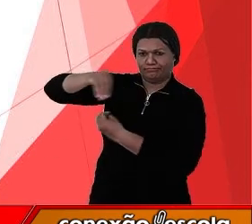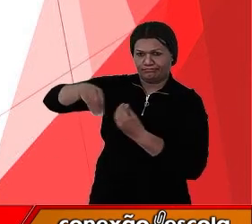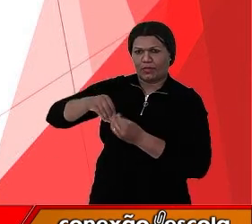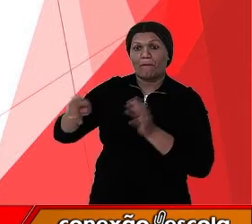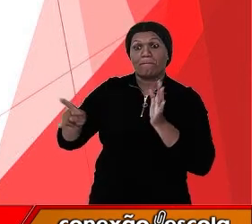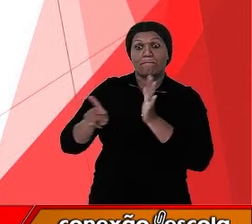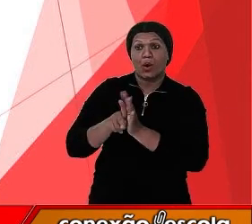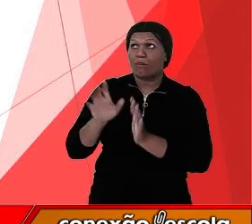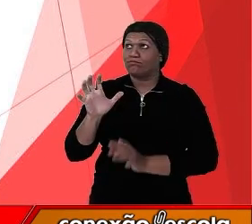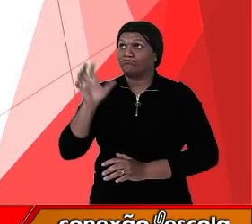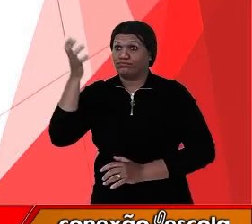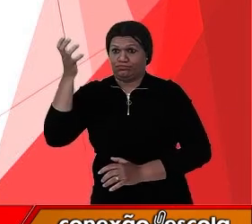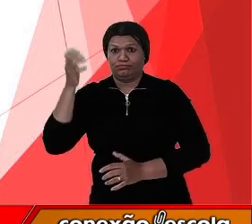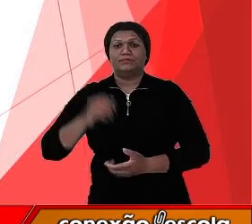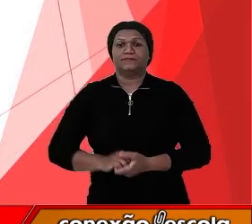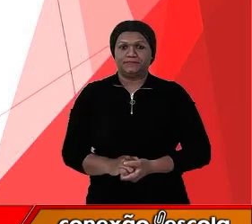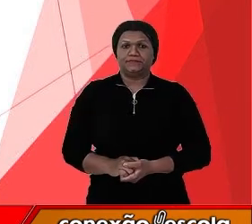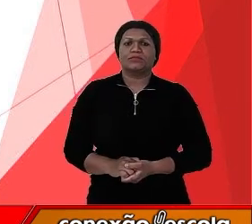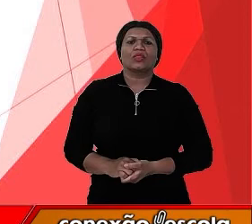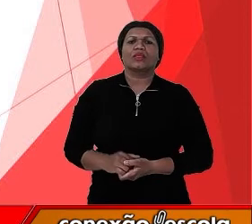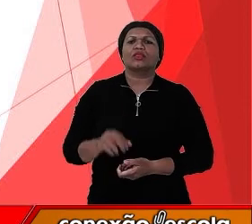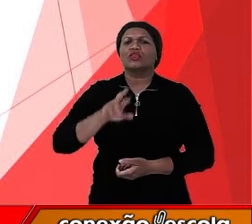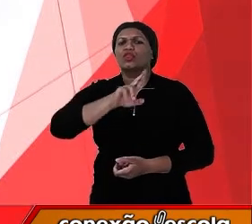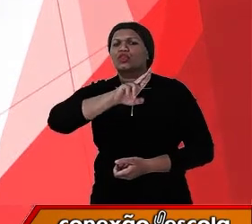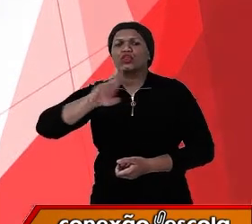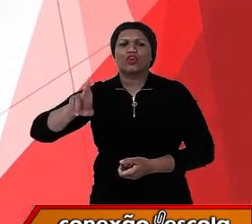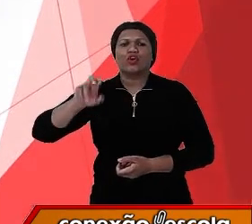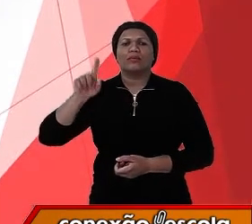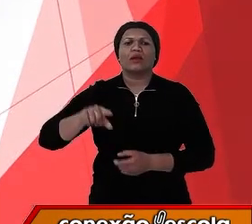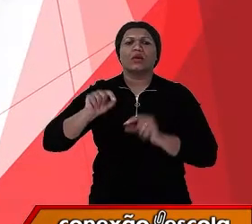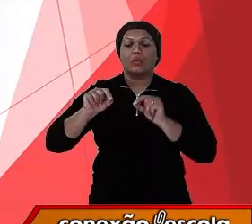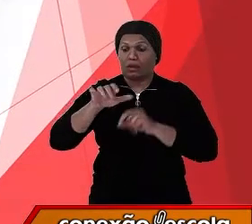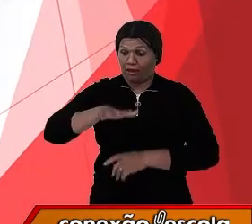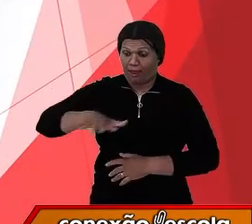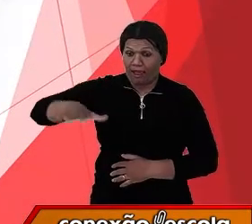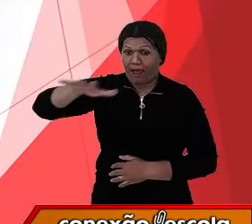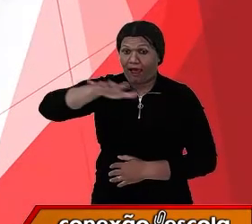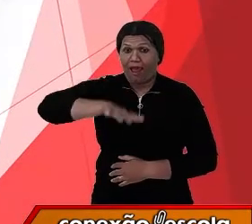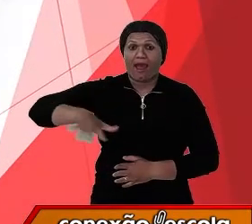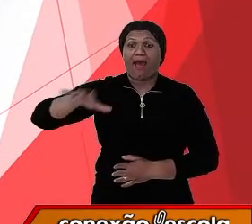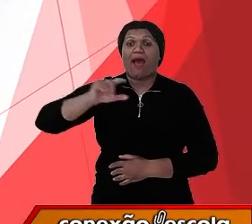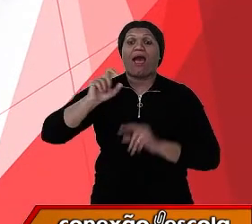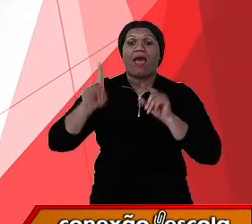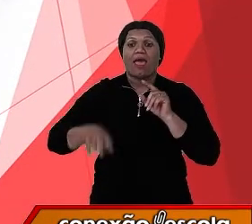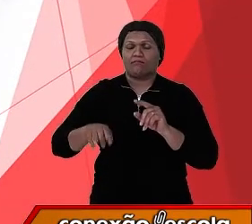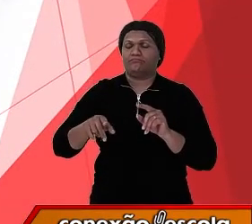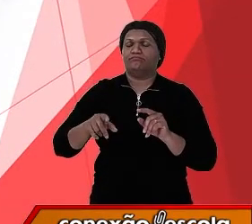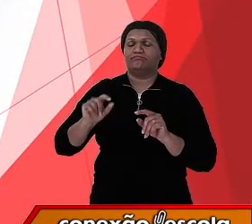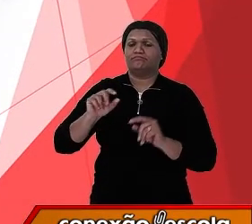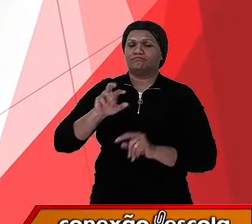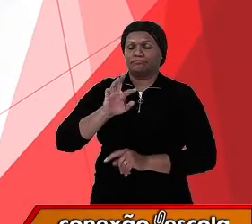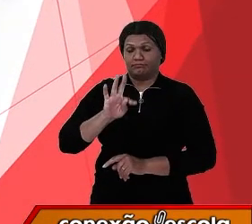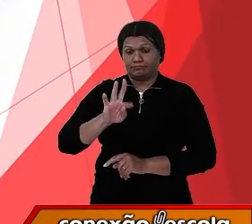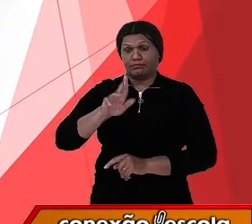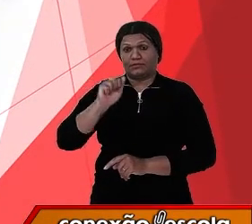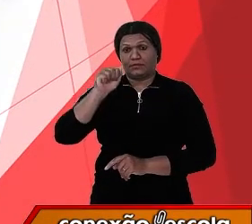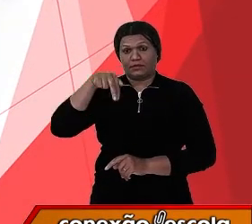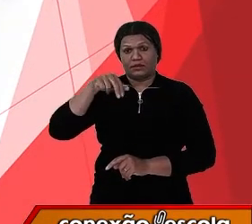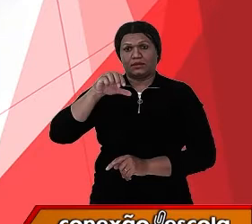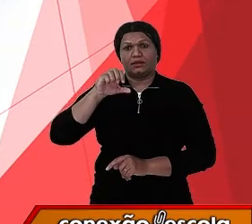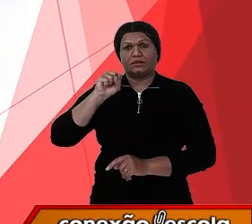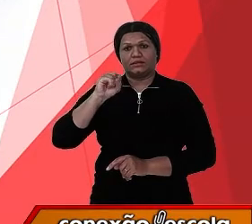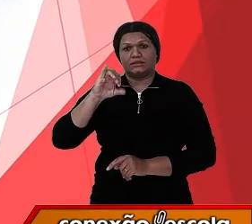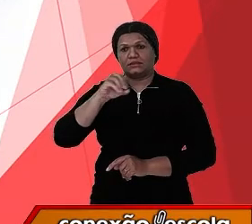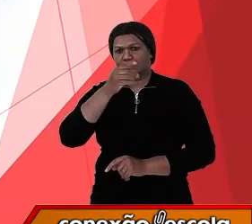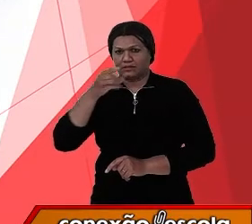morfoclimáticos chamados aí carinhosamente de áreas de transição agora nós vamos